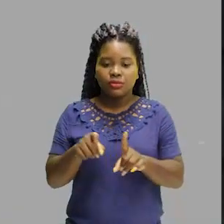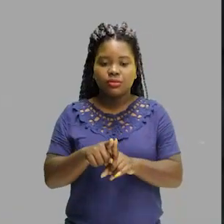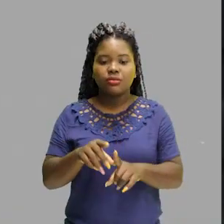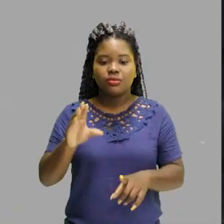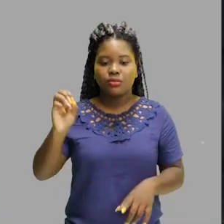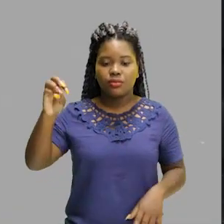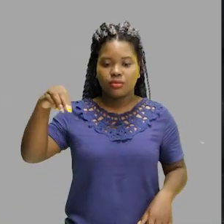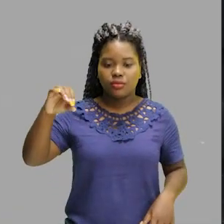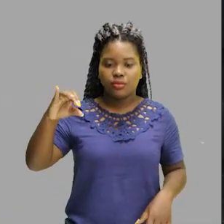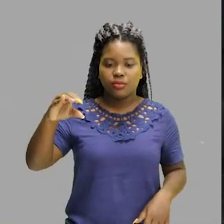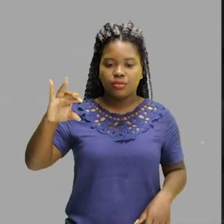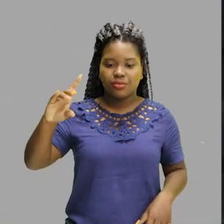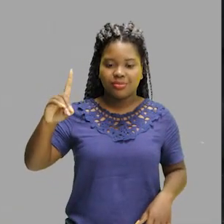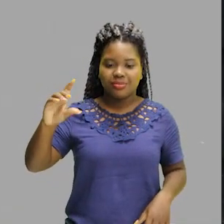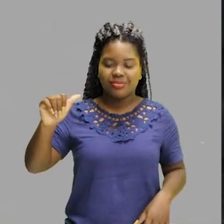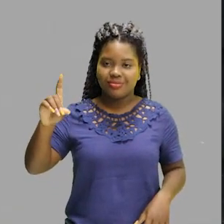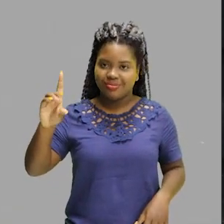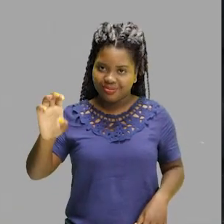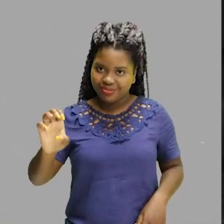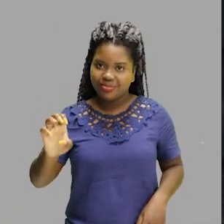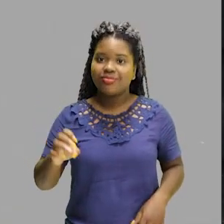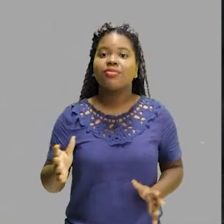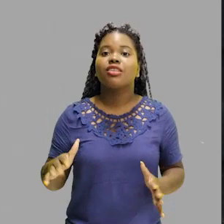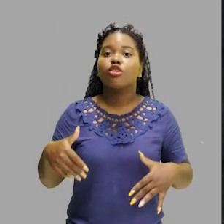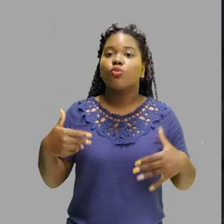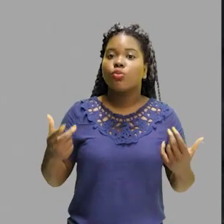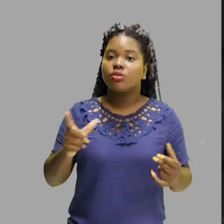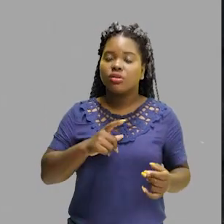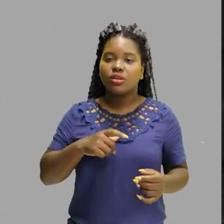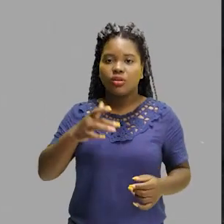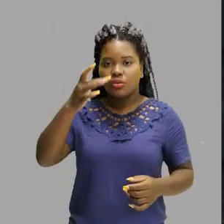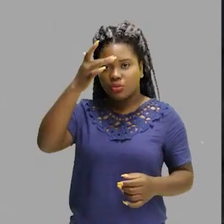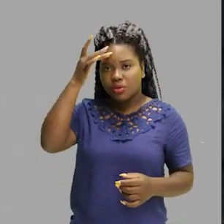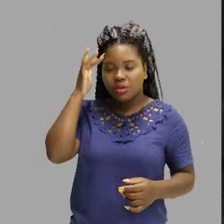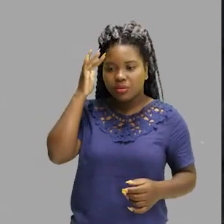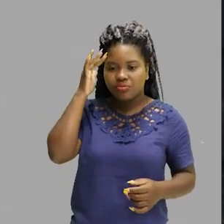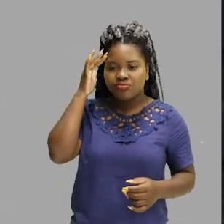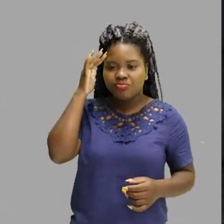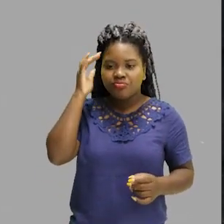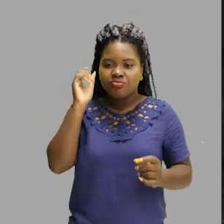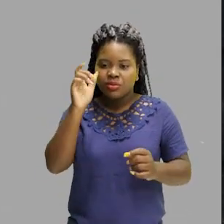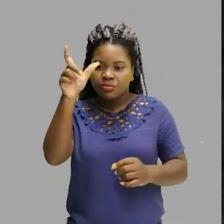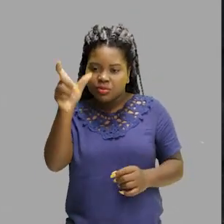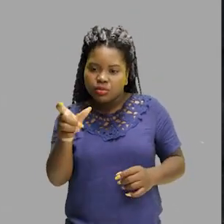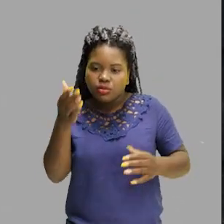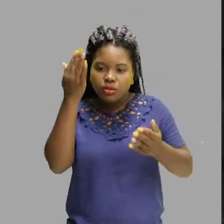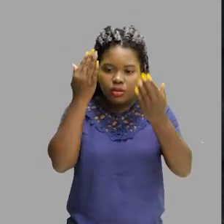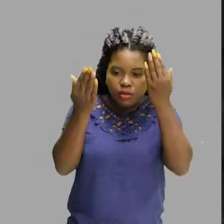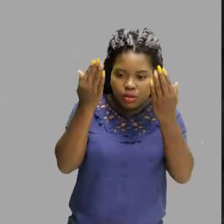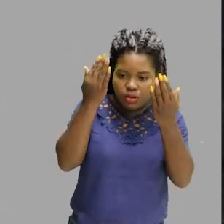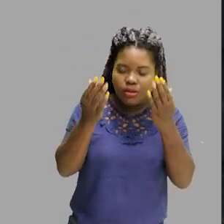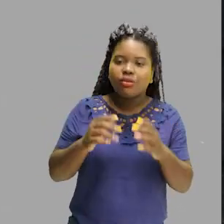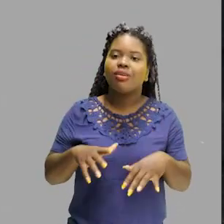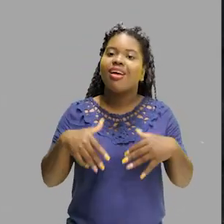cômicos, e quando se fala de perfil psicológico, é o reflexo dessa sociedade